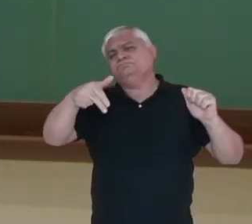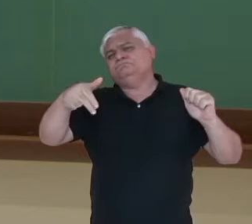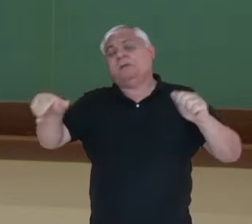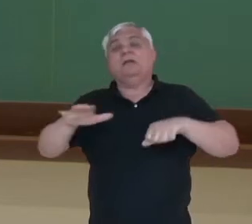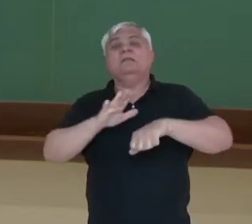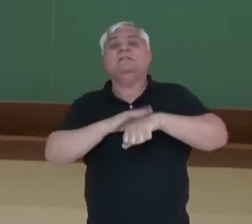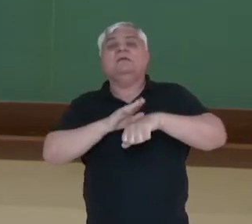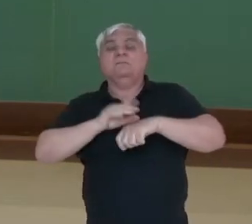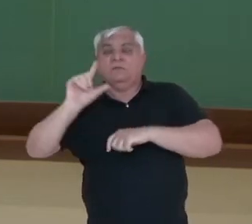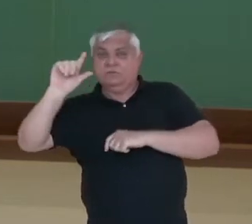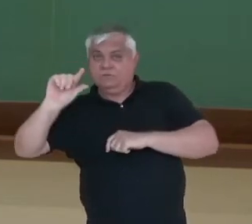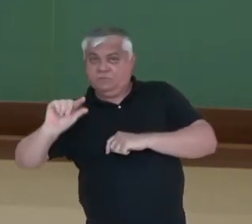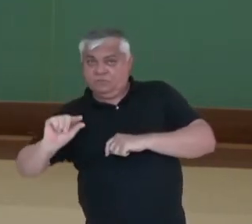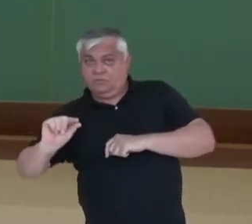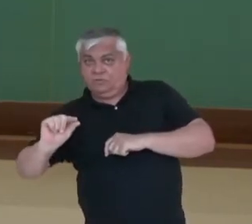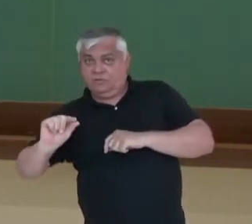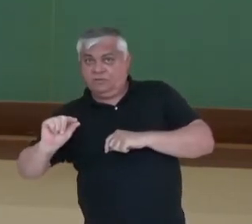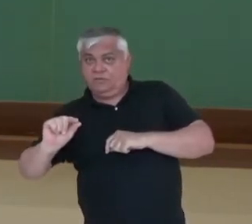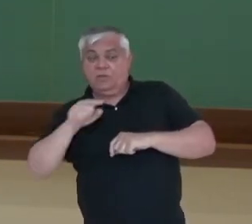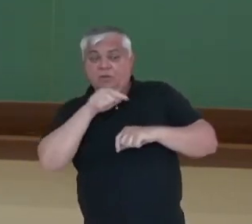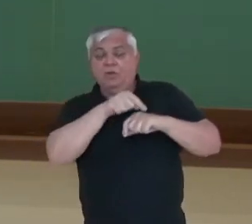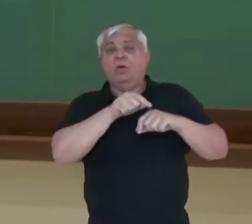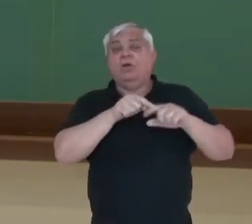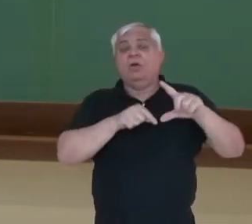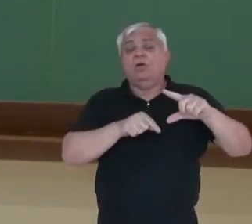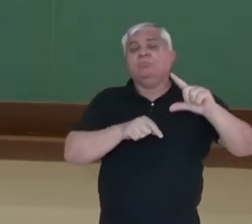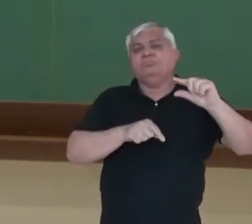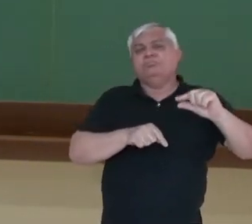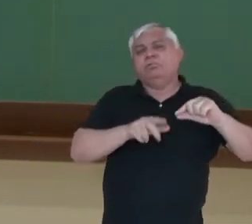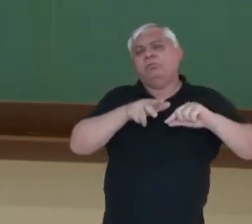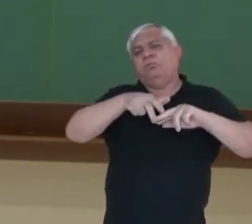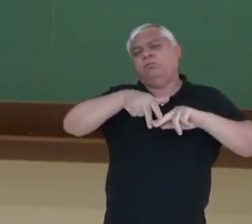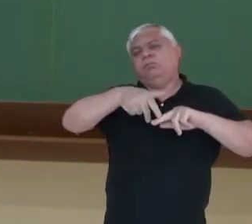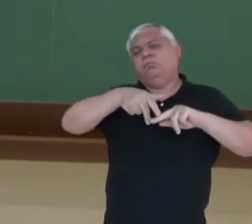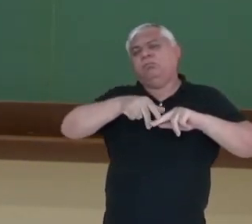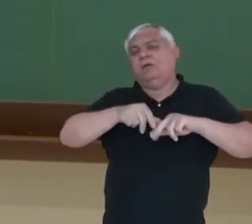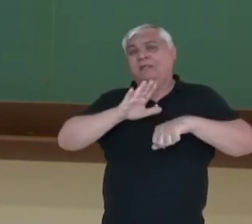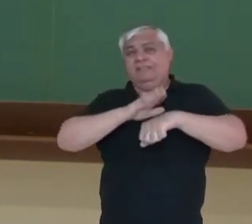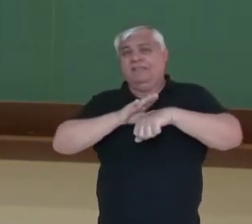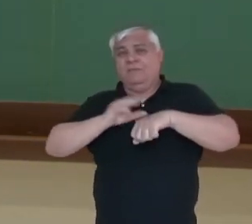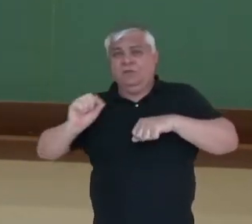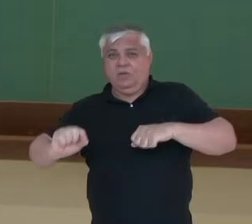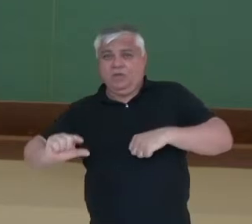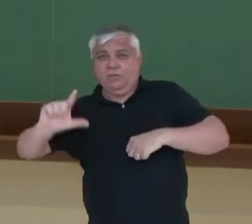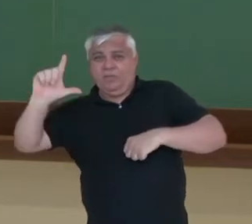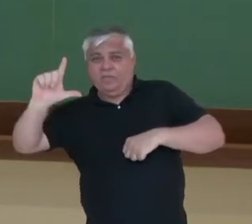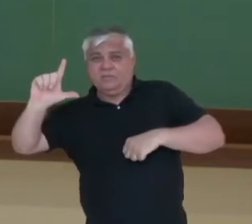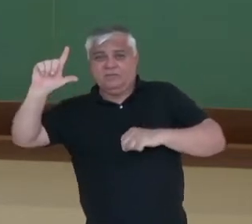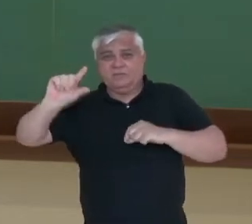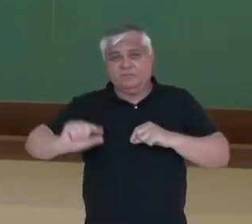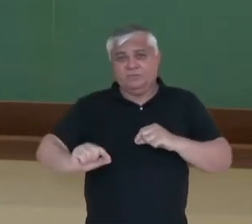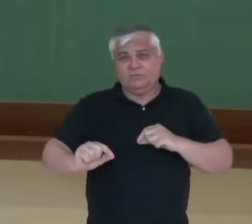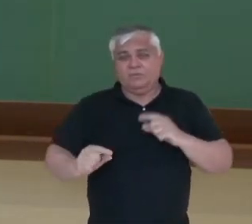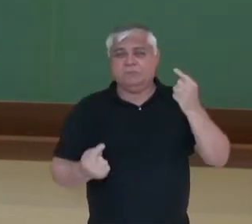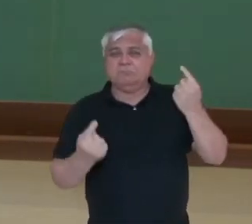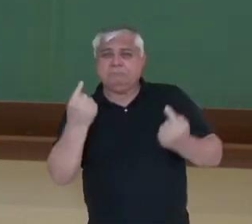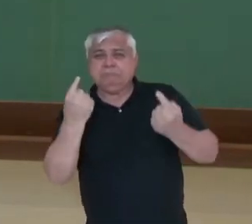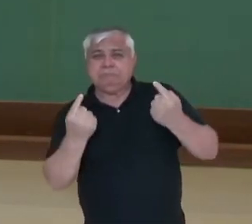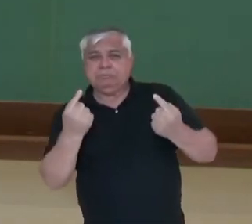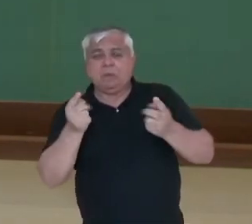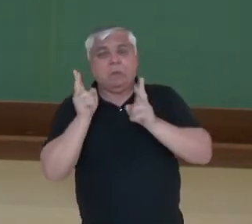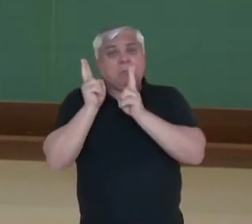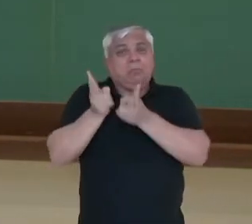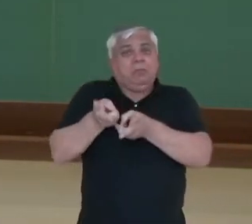se ele diminuir a velocidade, vai aumentar? Será que esse tempo vai diminuir? Ou será que esse tempo não sofre